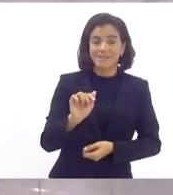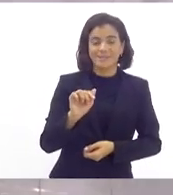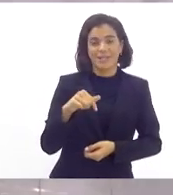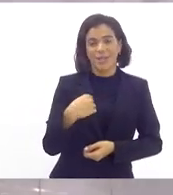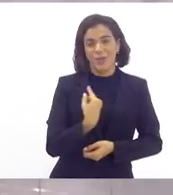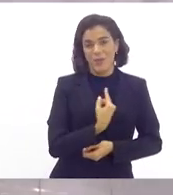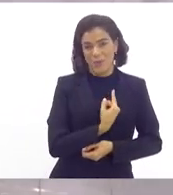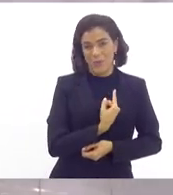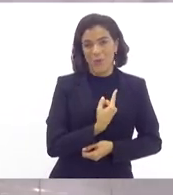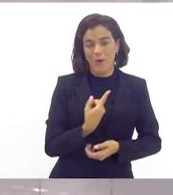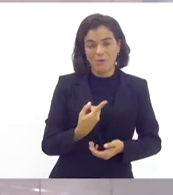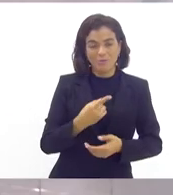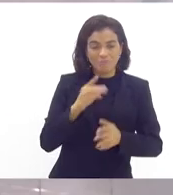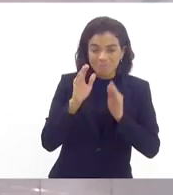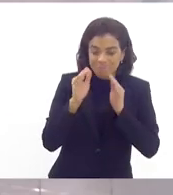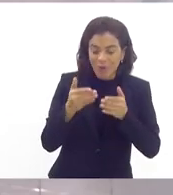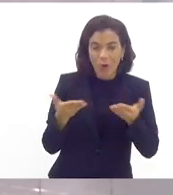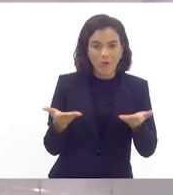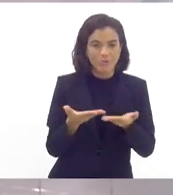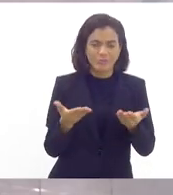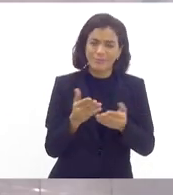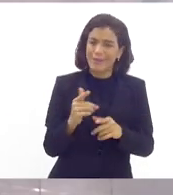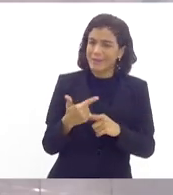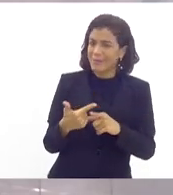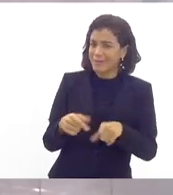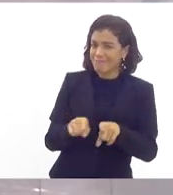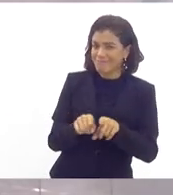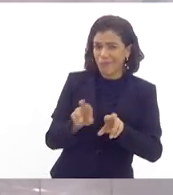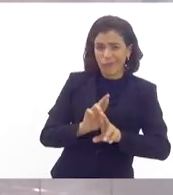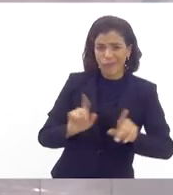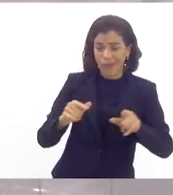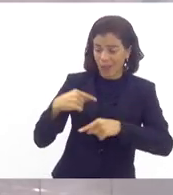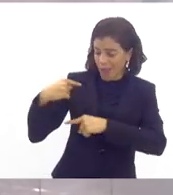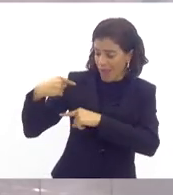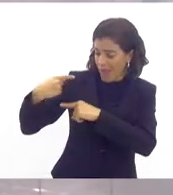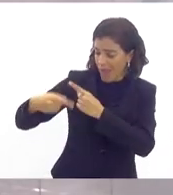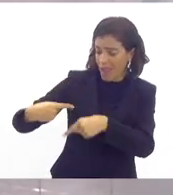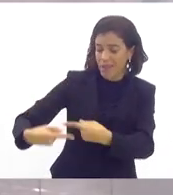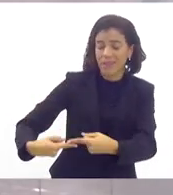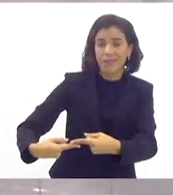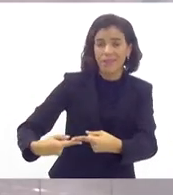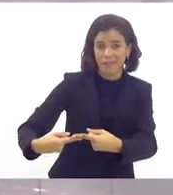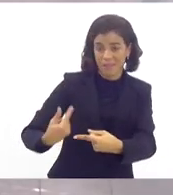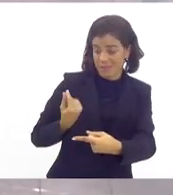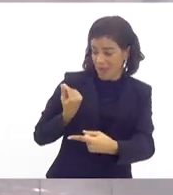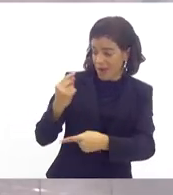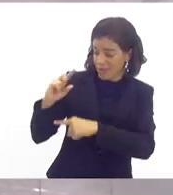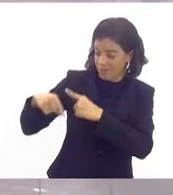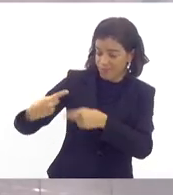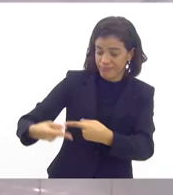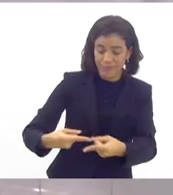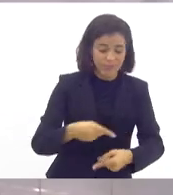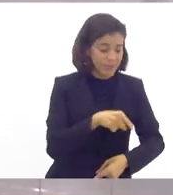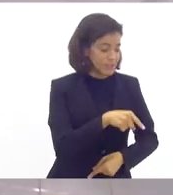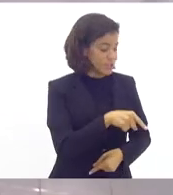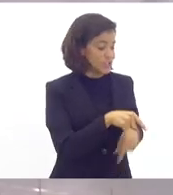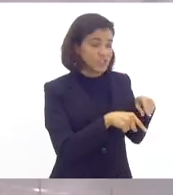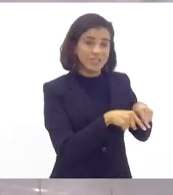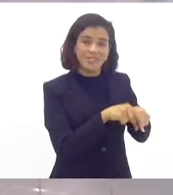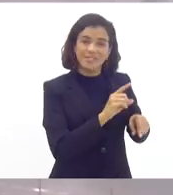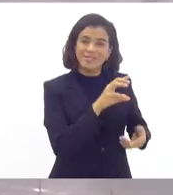nosso framework hoje, que não diferencia herdeiros de organizações sociais. Organizações sociais não são herdeiros.